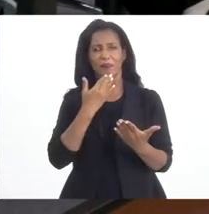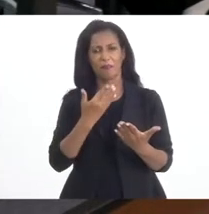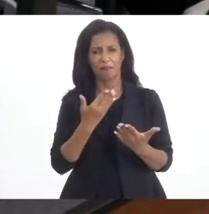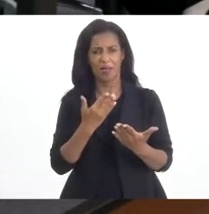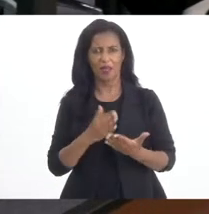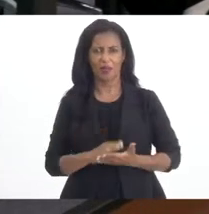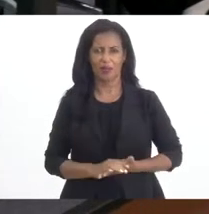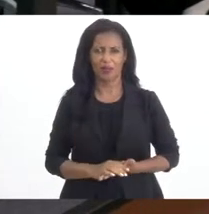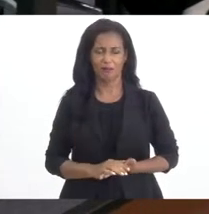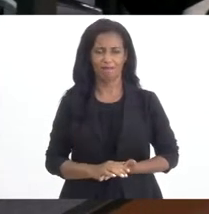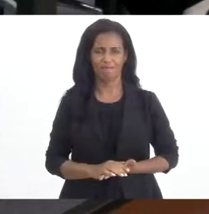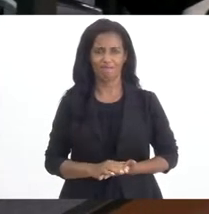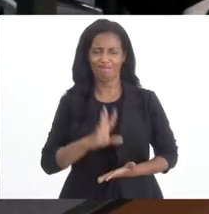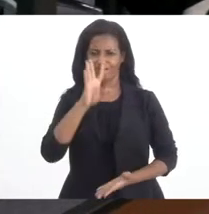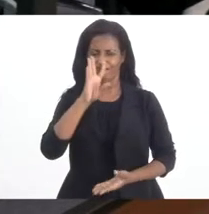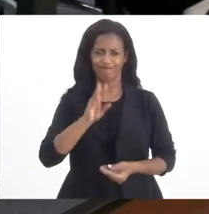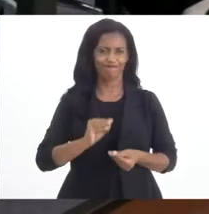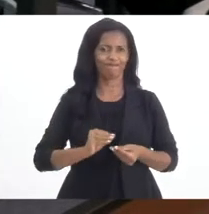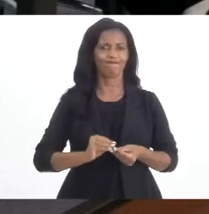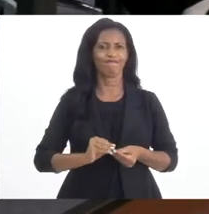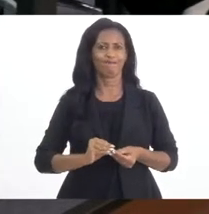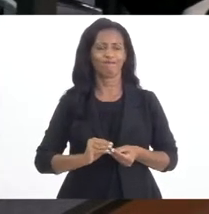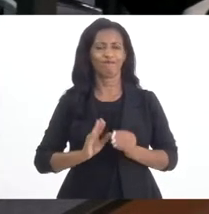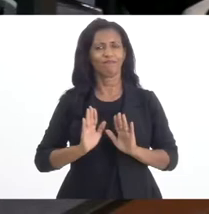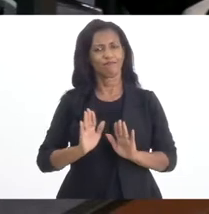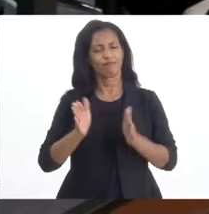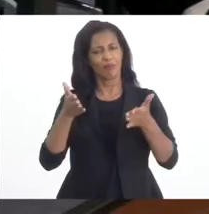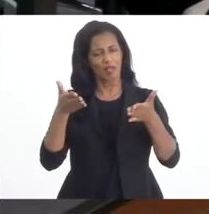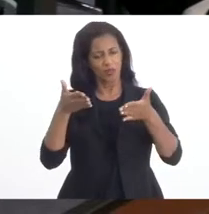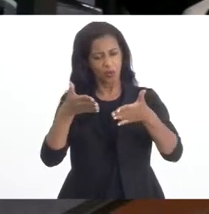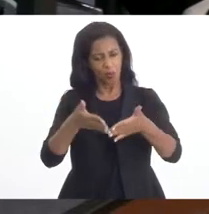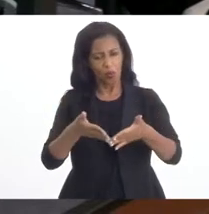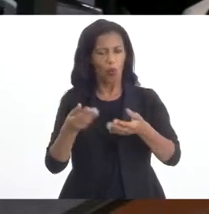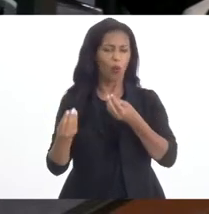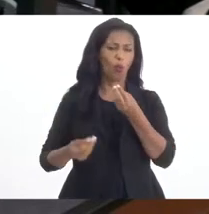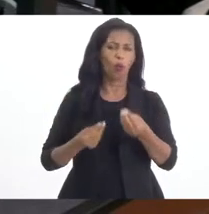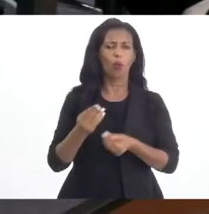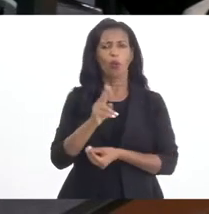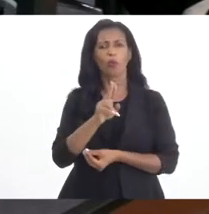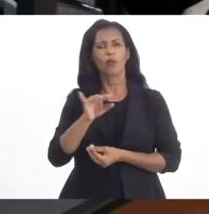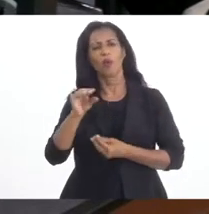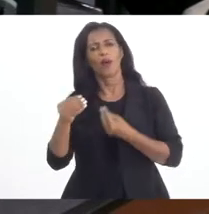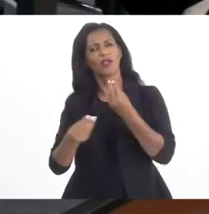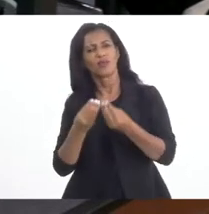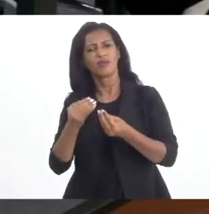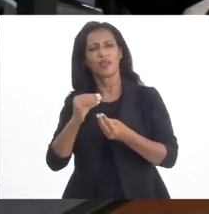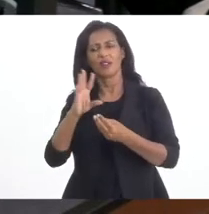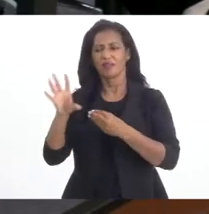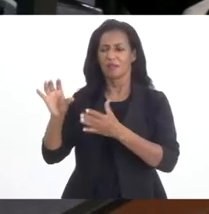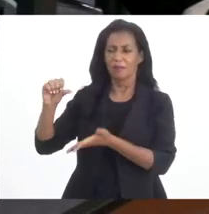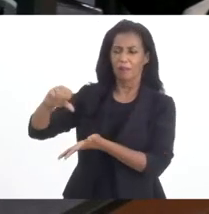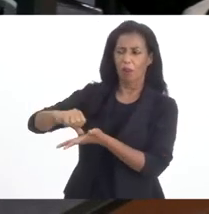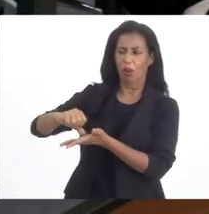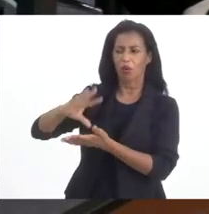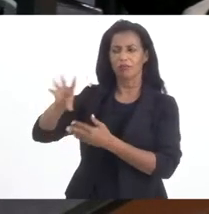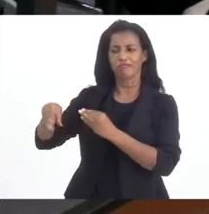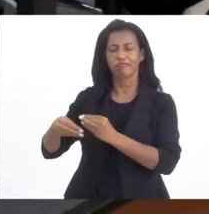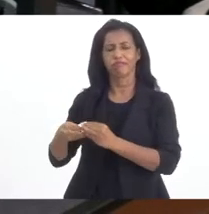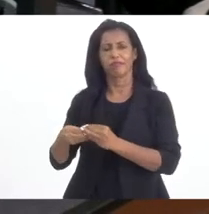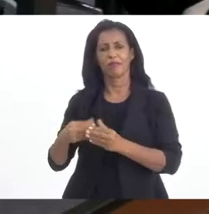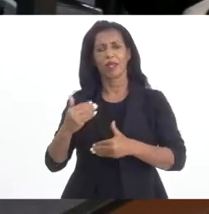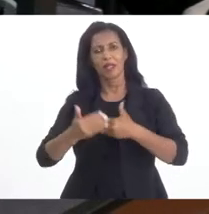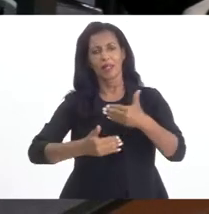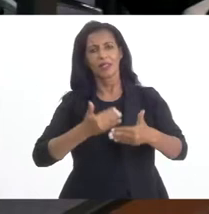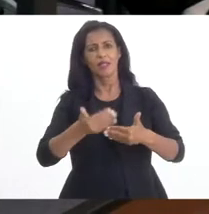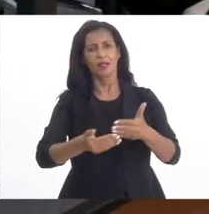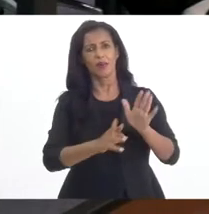seja conciso, mas que, né, coloque como que a UERJ vê esse processo de incorporação, para que a gente, na sequência, possa ouvir também aí